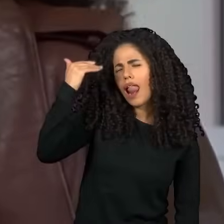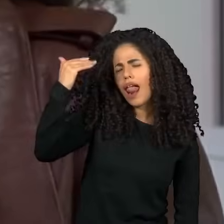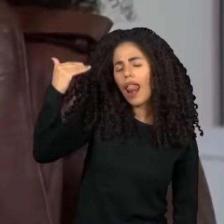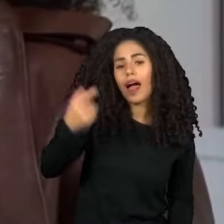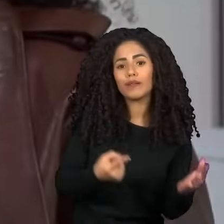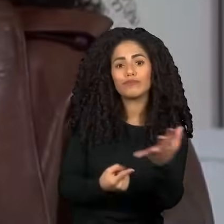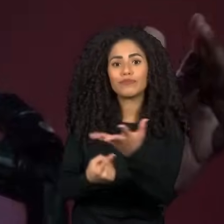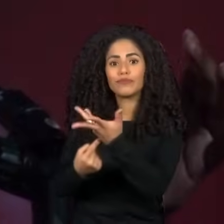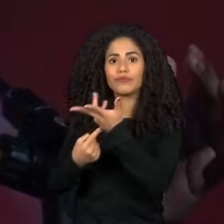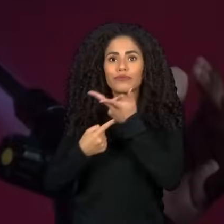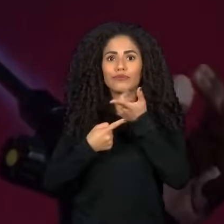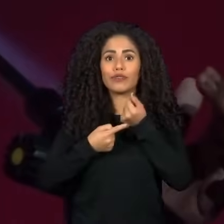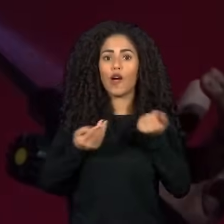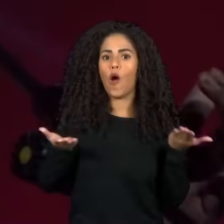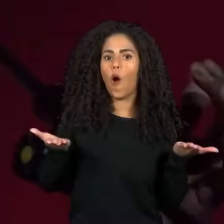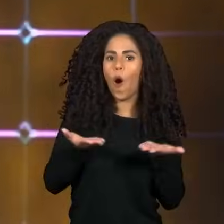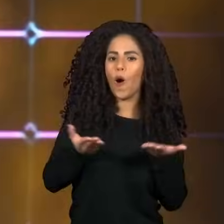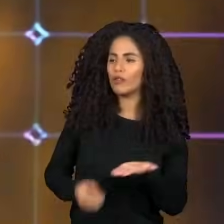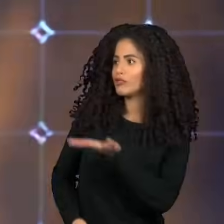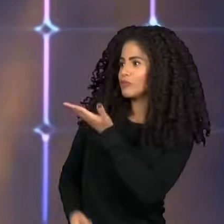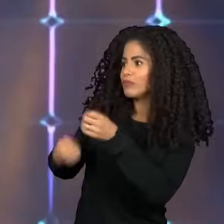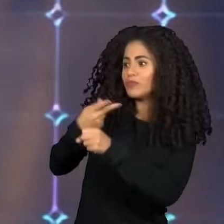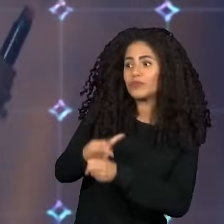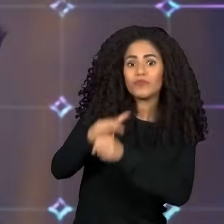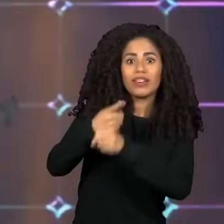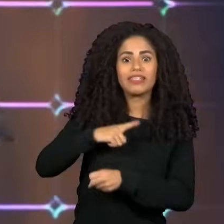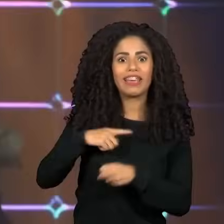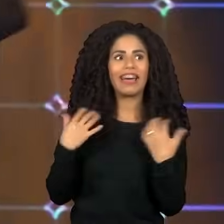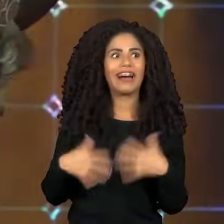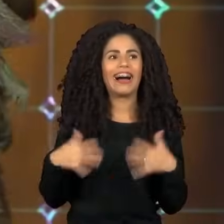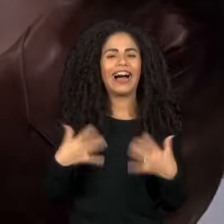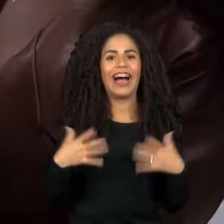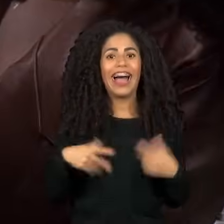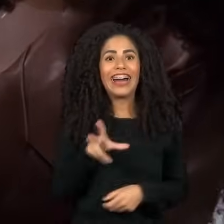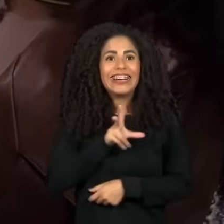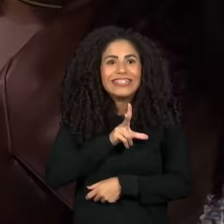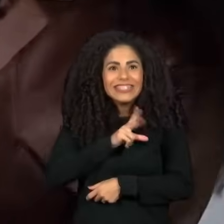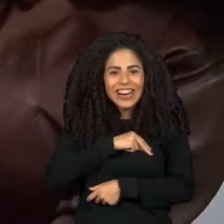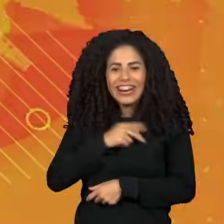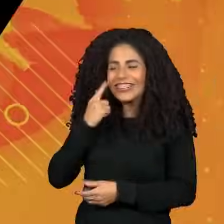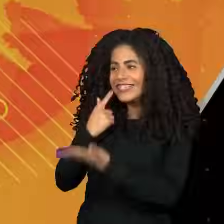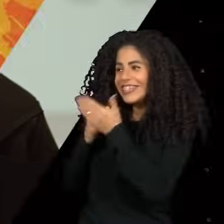da atualidade. Ela tem um Grammy. Socorro! Eu tô com a Lyric!